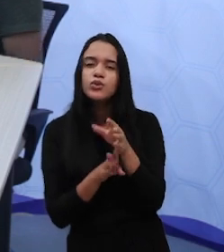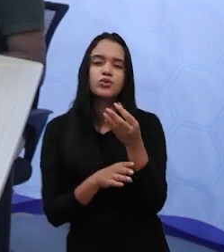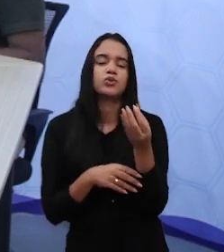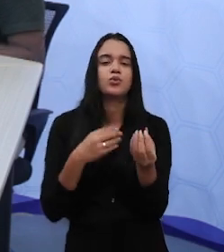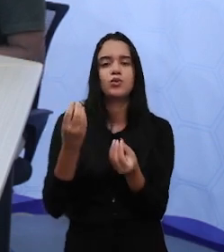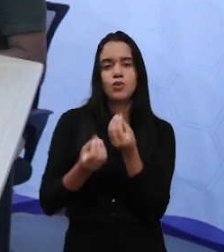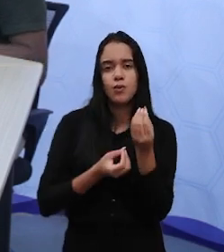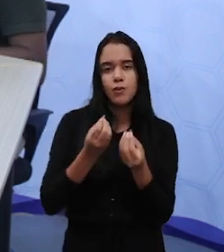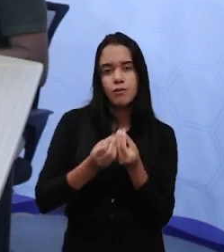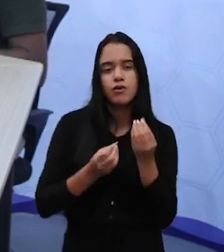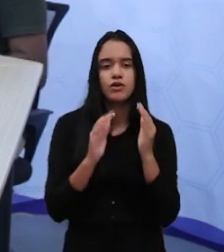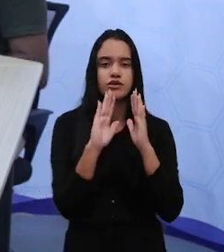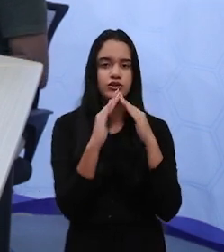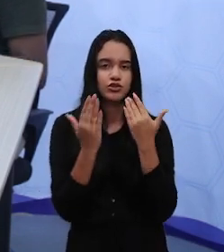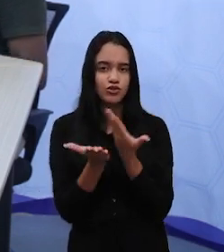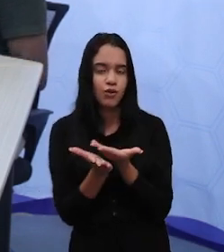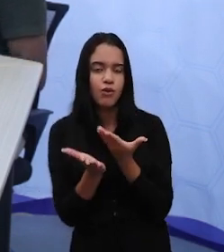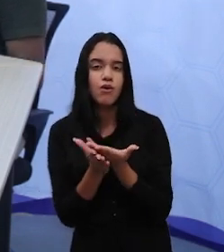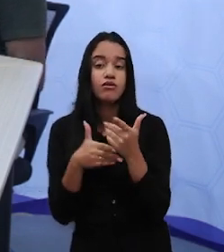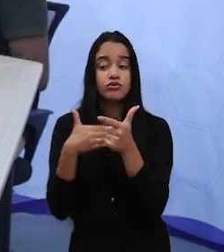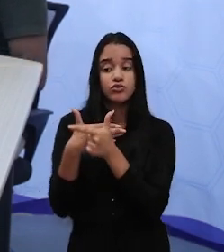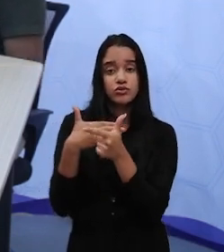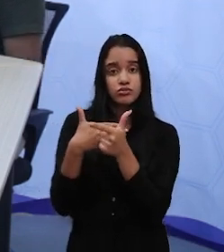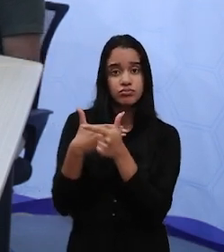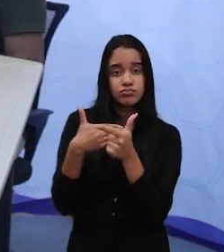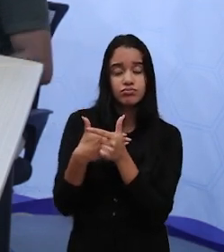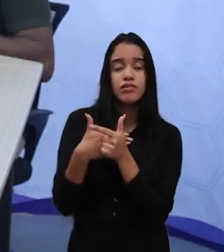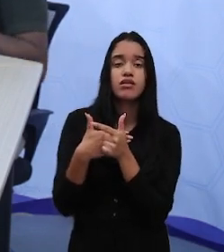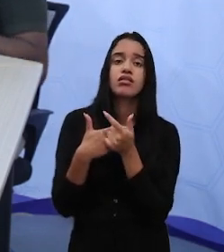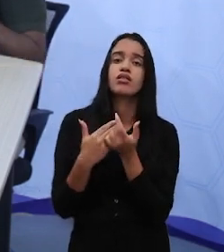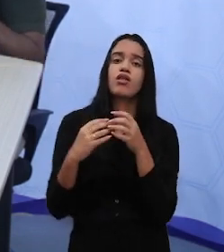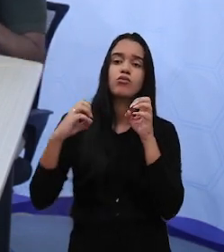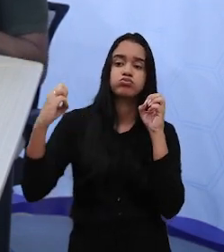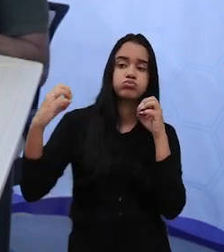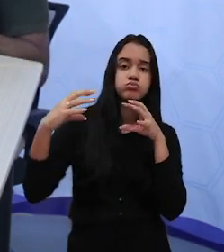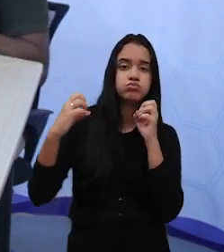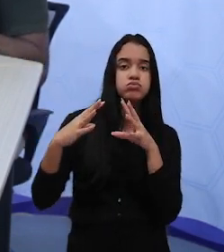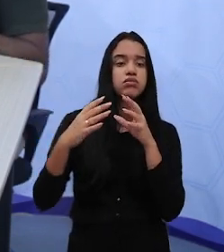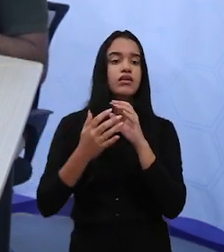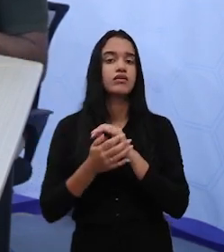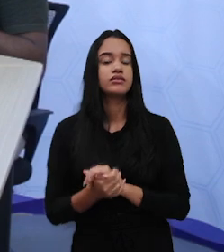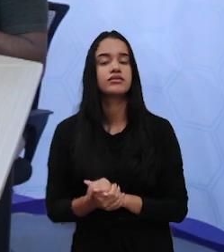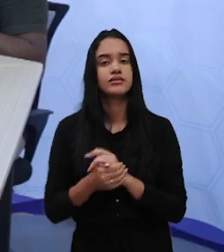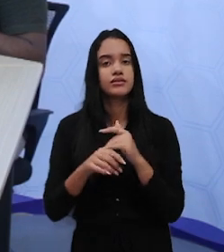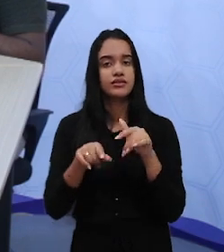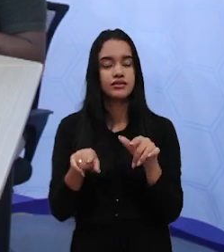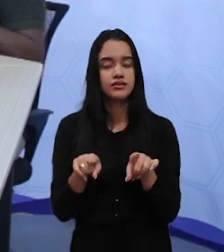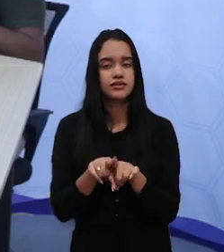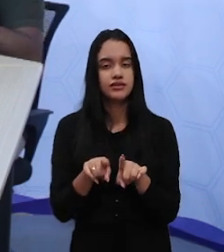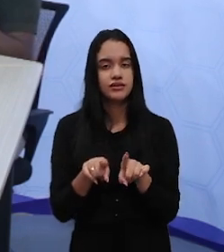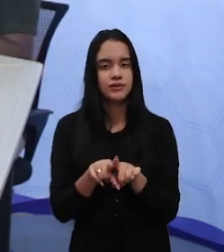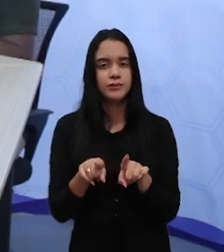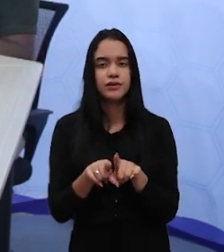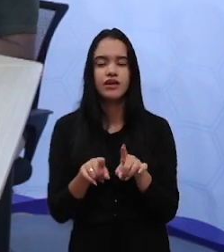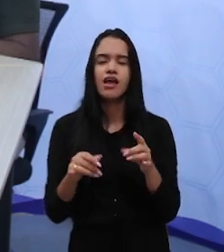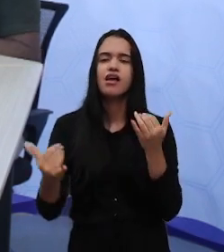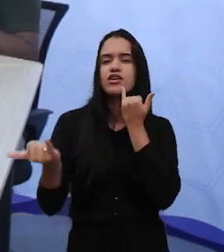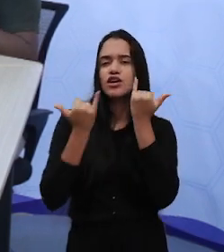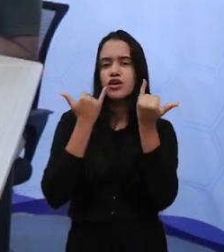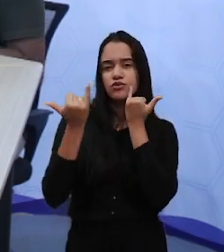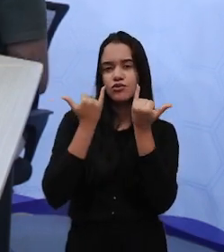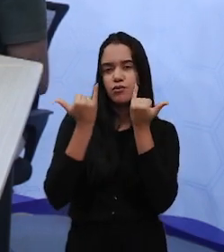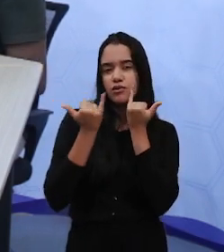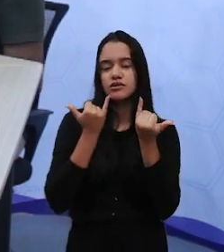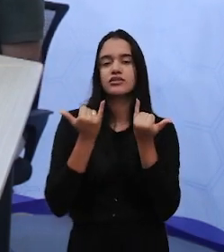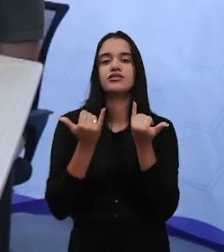ser, e as escolas iriam funcionar no período do lockdown, né, decreto passando informações a respeito das